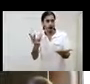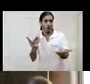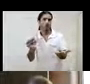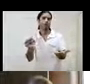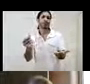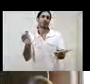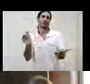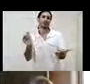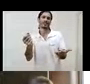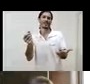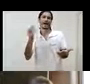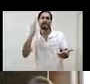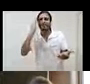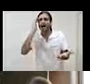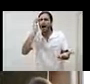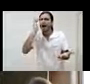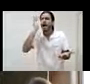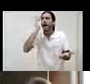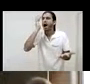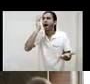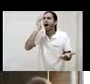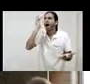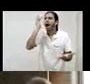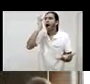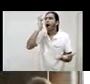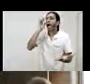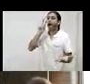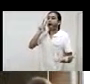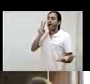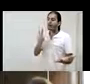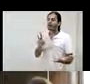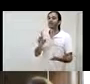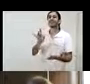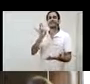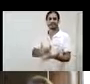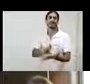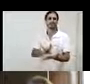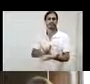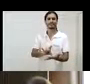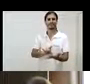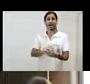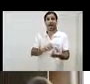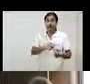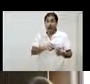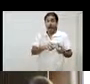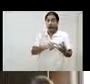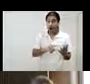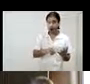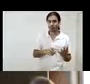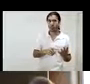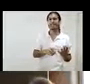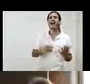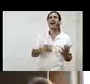Não apenas uma descrição dos dados, mas uma interpretação, um